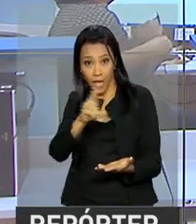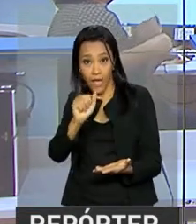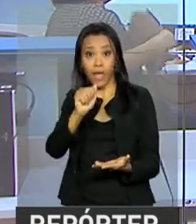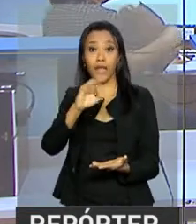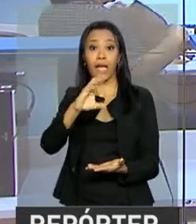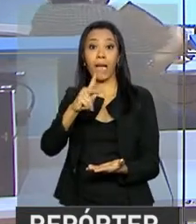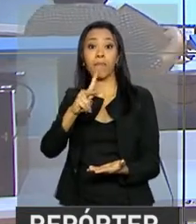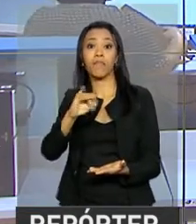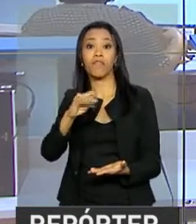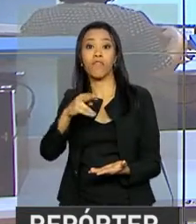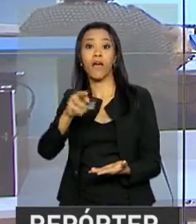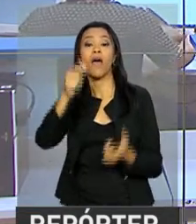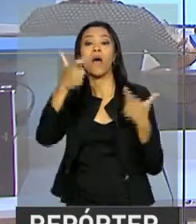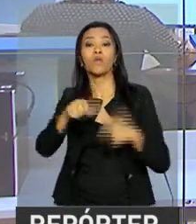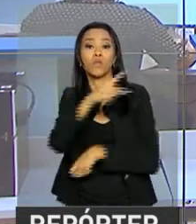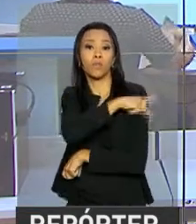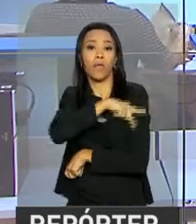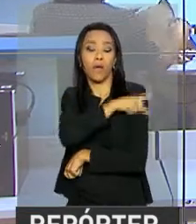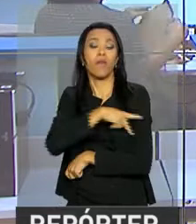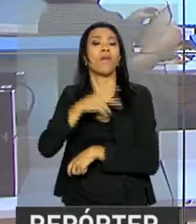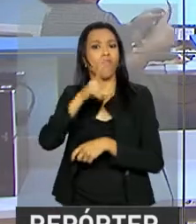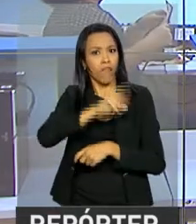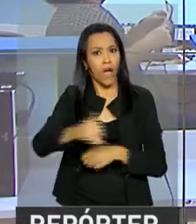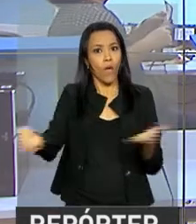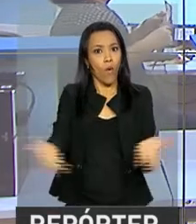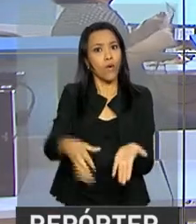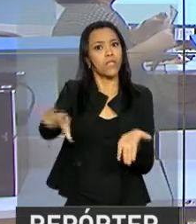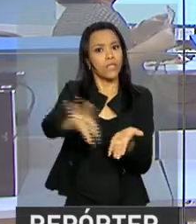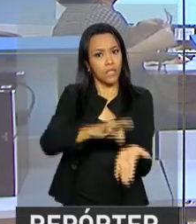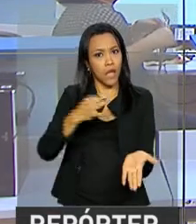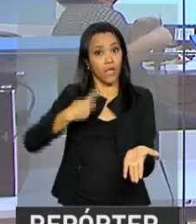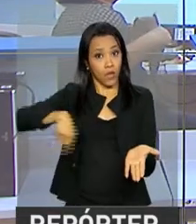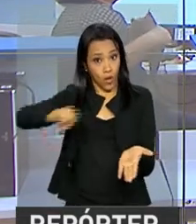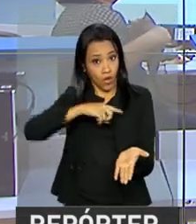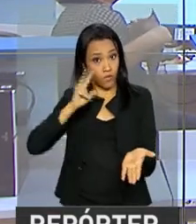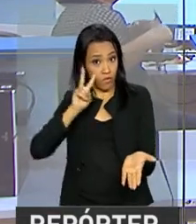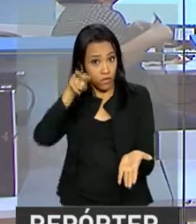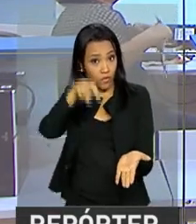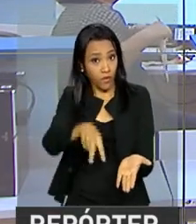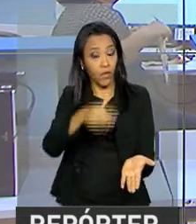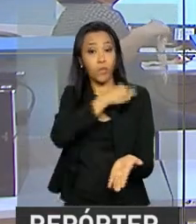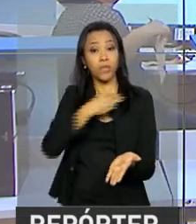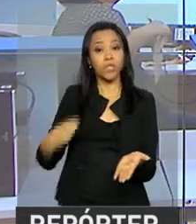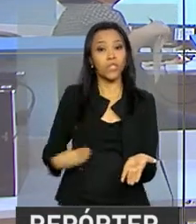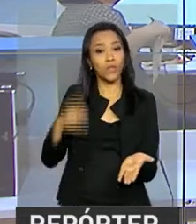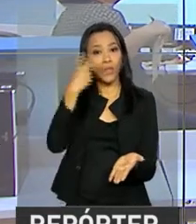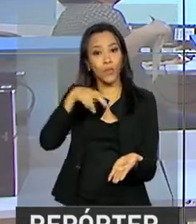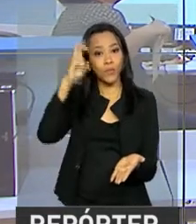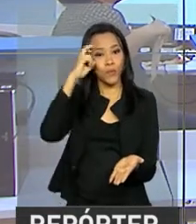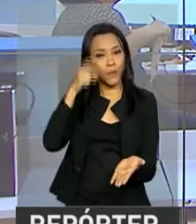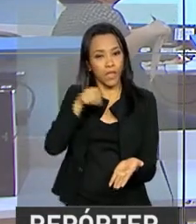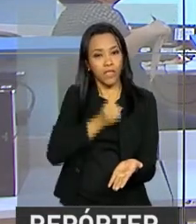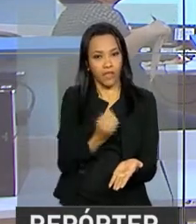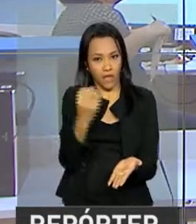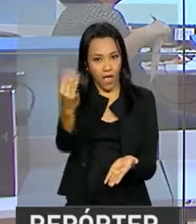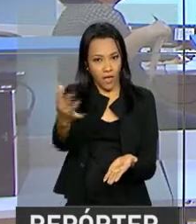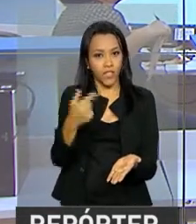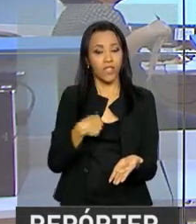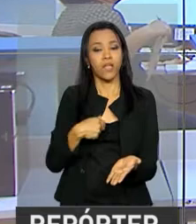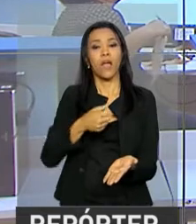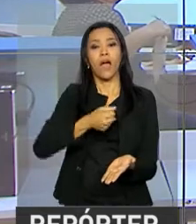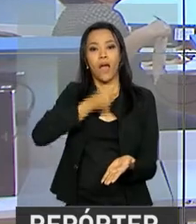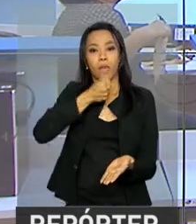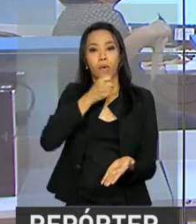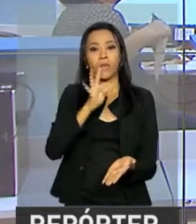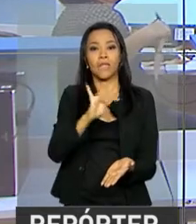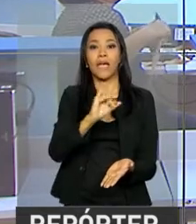Piauí, vai ser assinado hoje. A nossa equipe vai acompanhar o ministro da Cultura, Roberto Freire, nessa viagem. A repórter Thaisa